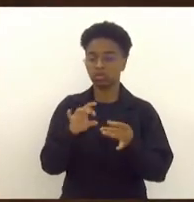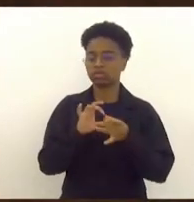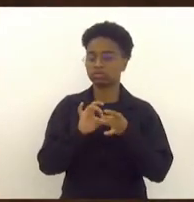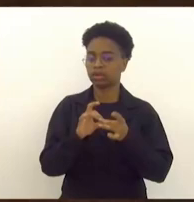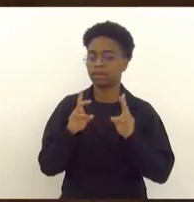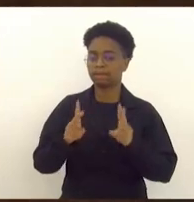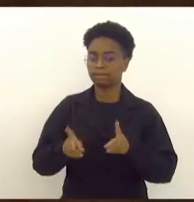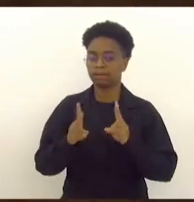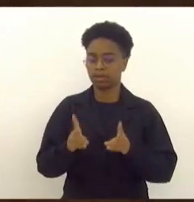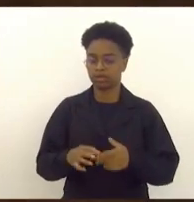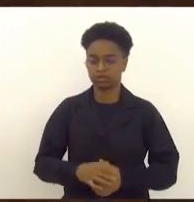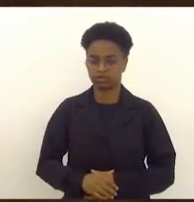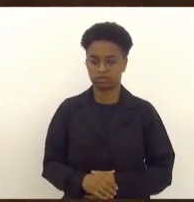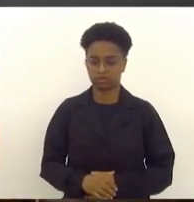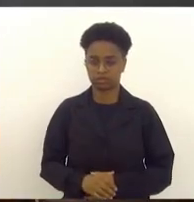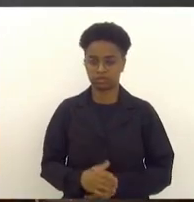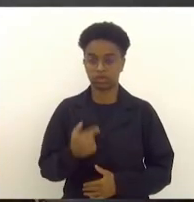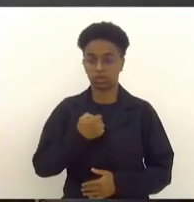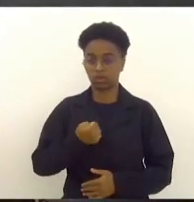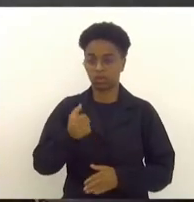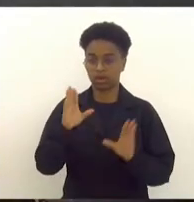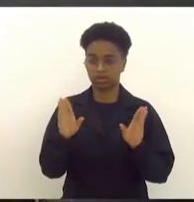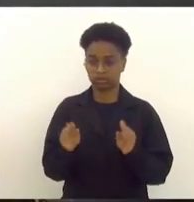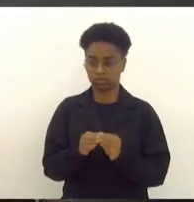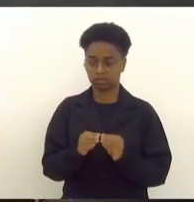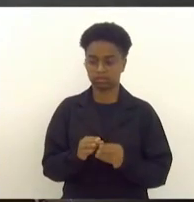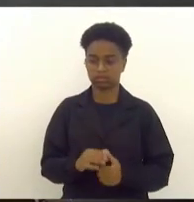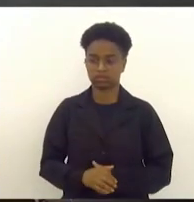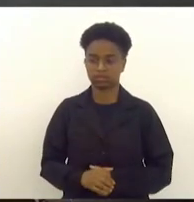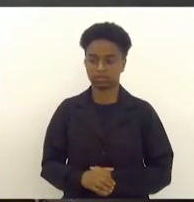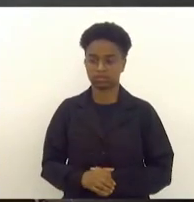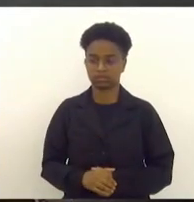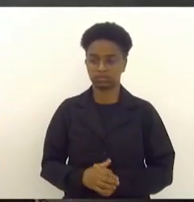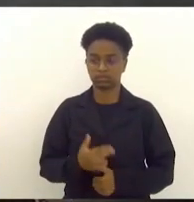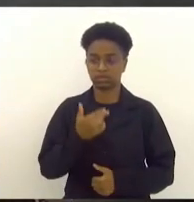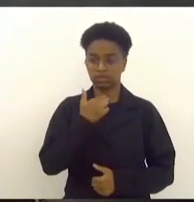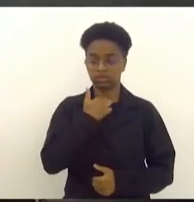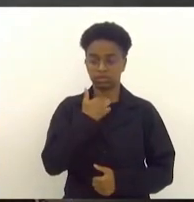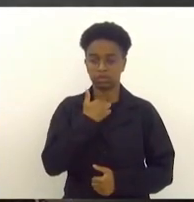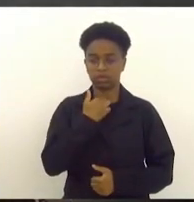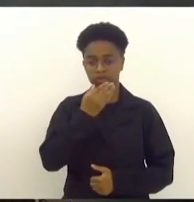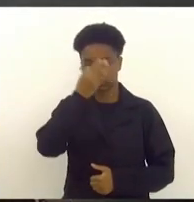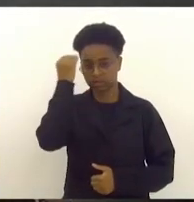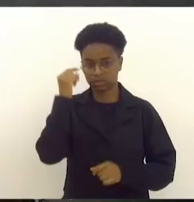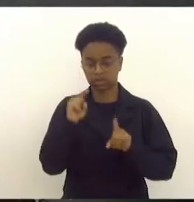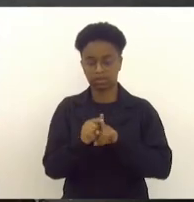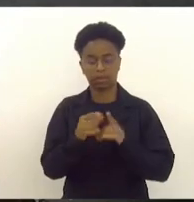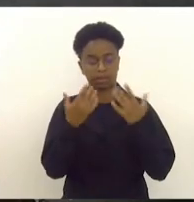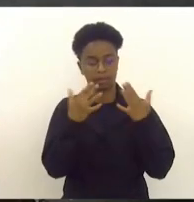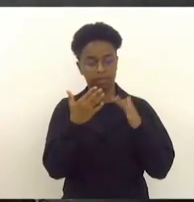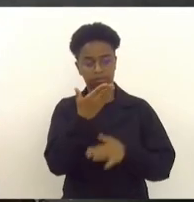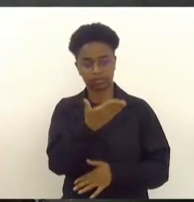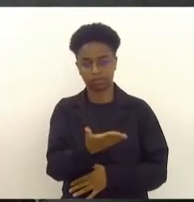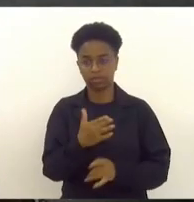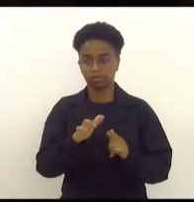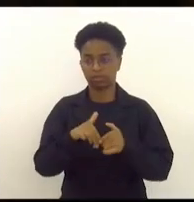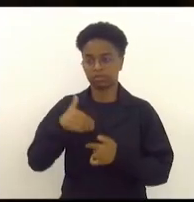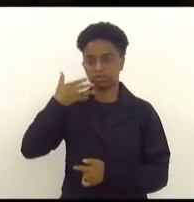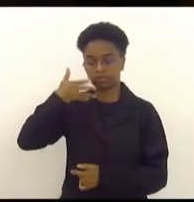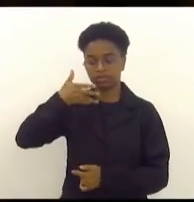obrigado eu vou concluir e não posso deixar e parabenizar vossa excelência mais uma vez pelas palavras